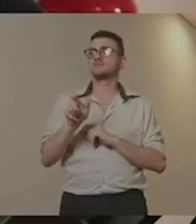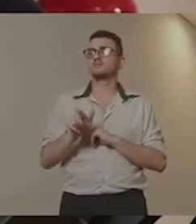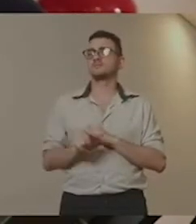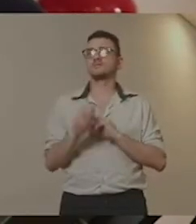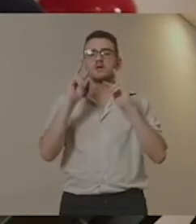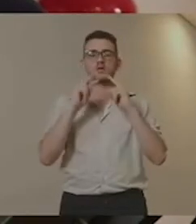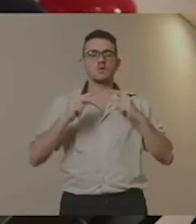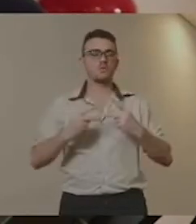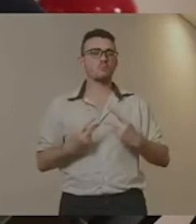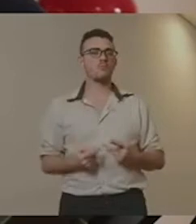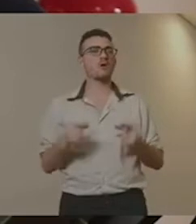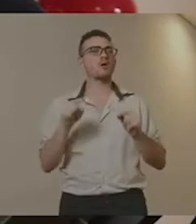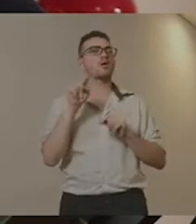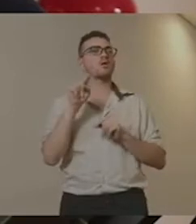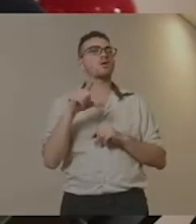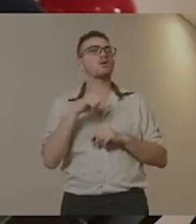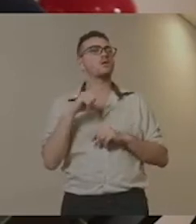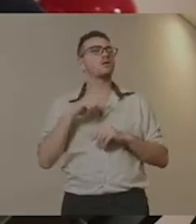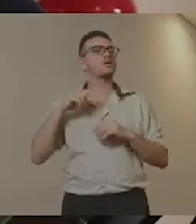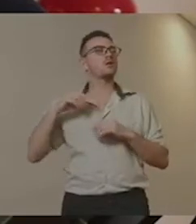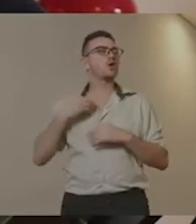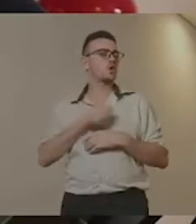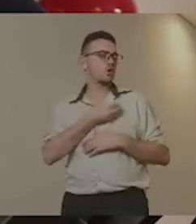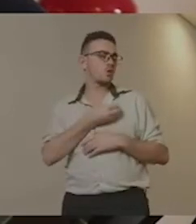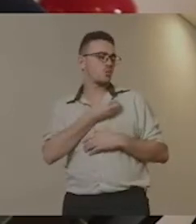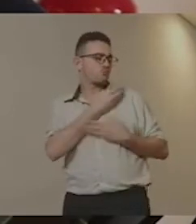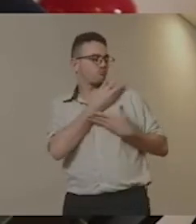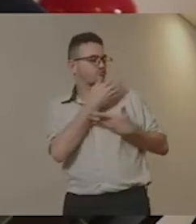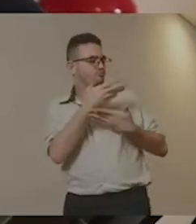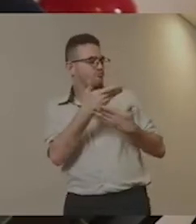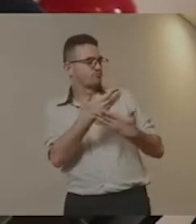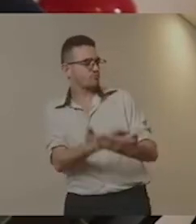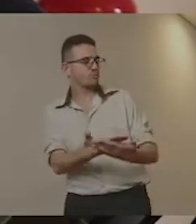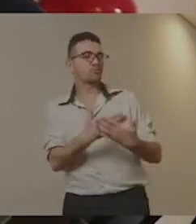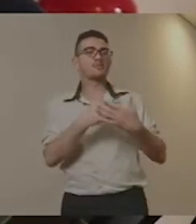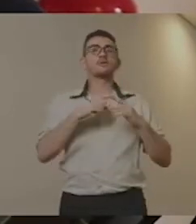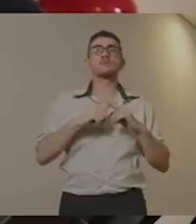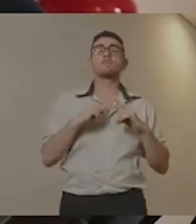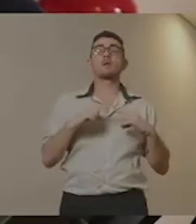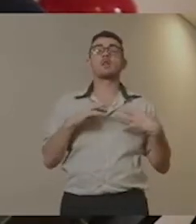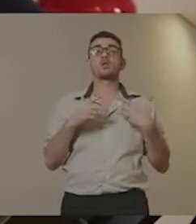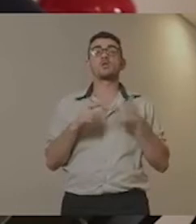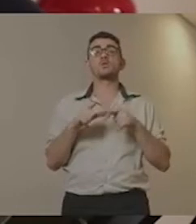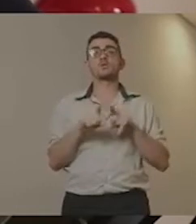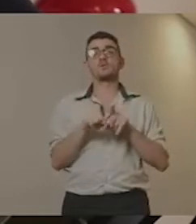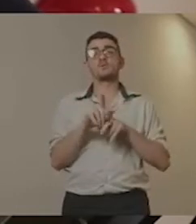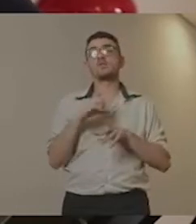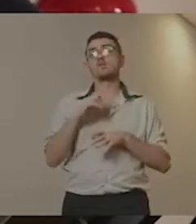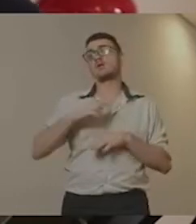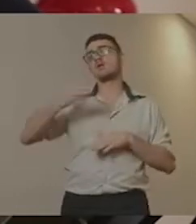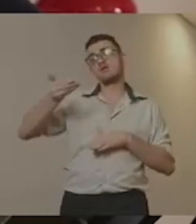ali uma bagagem, né, a ser passada, mas antes de tudo ele tem uma história, antes de tudo ele tem também